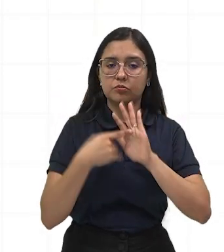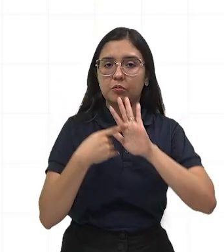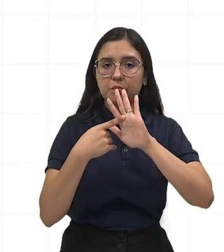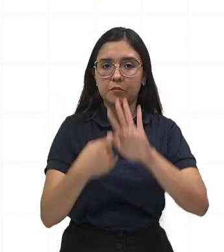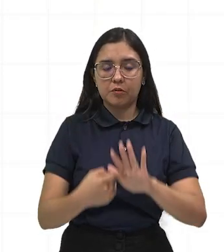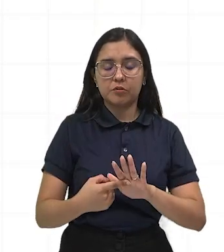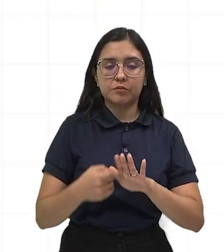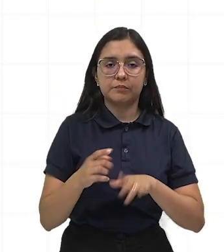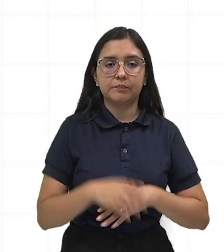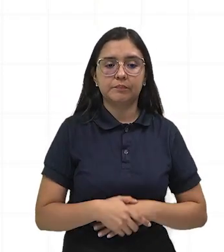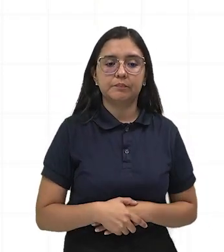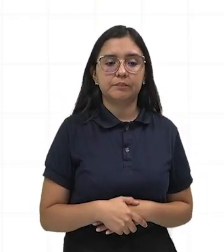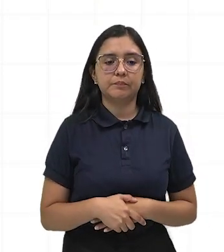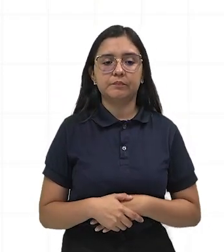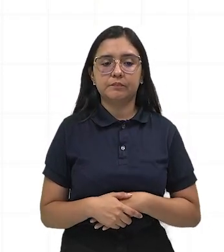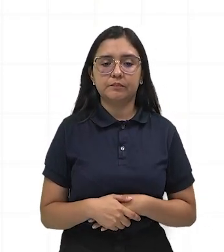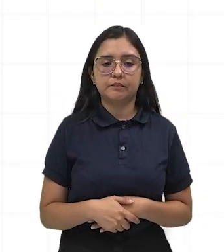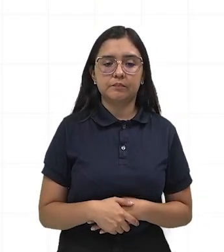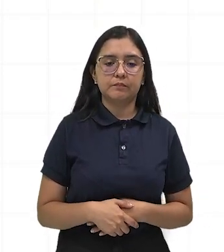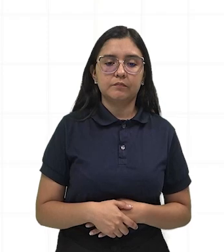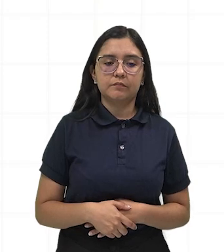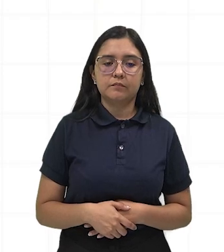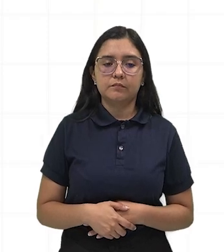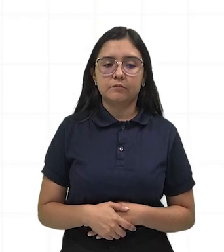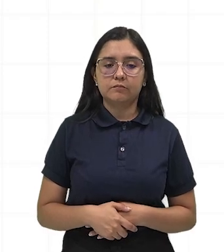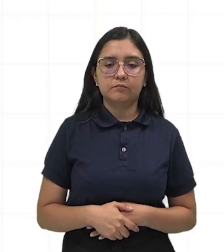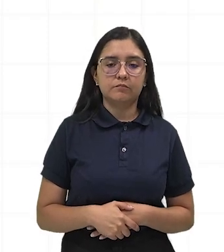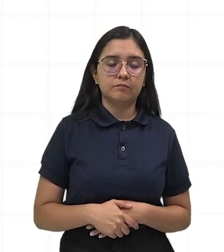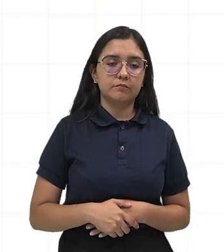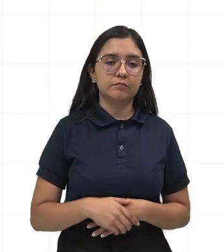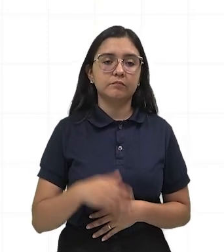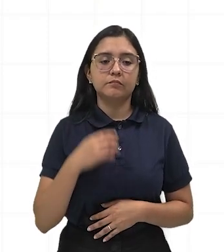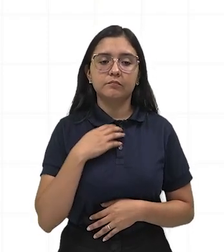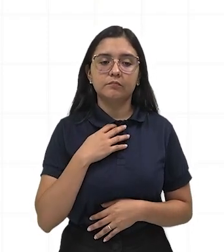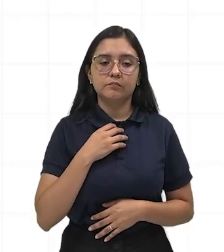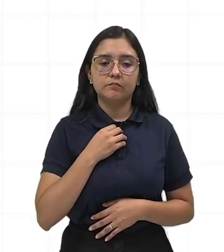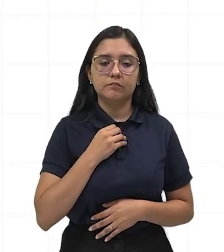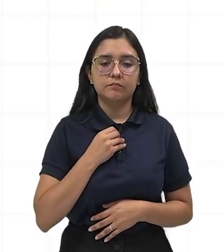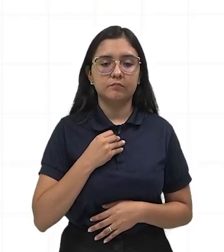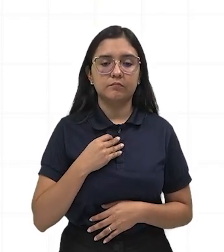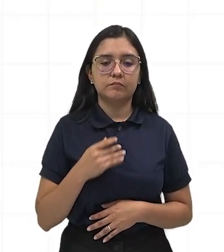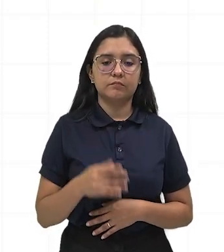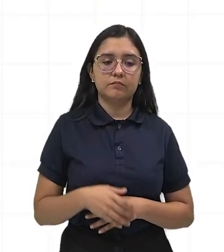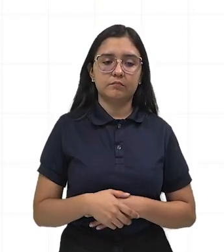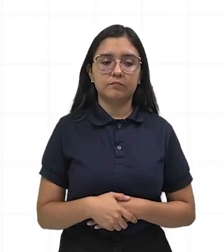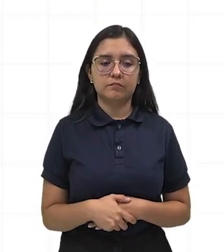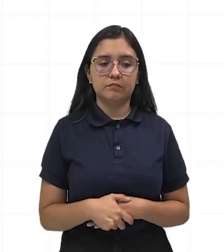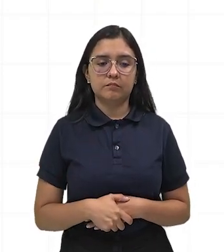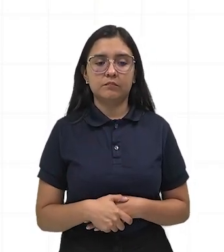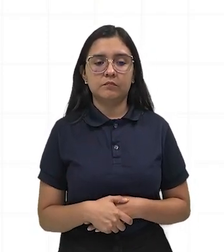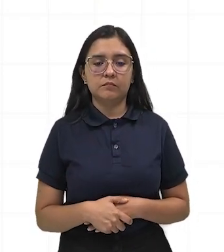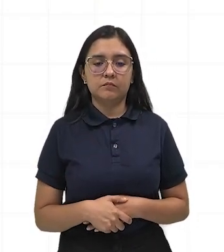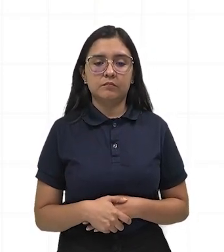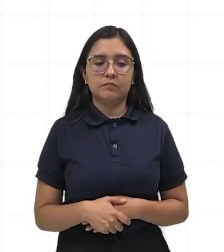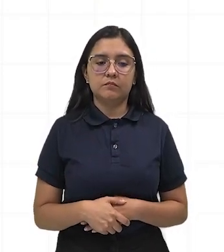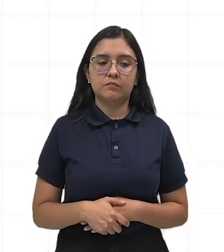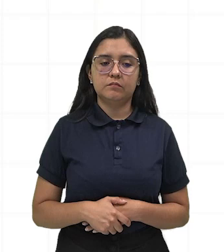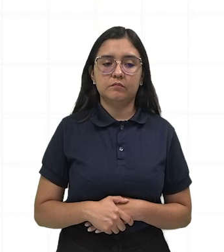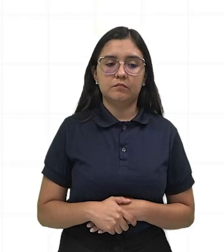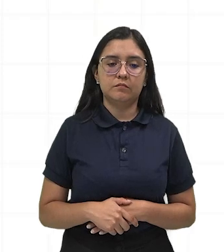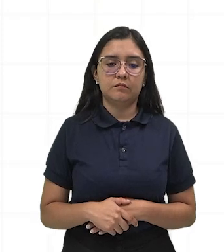outro evento. Essa é a chave. A ocorrência ou a